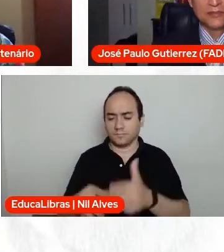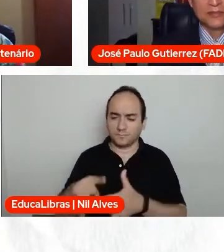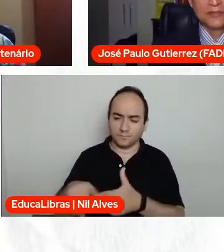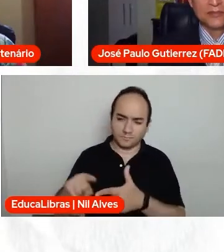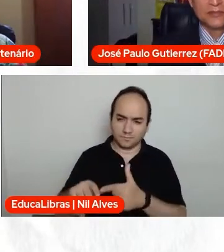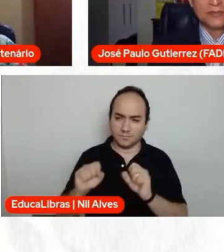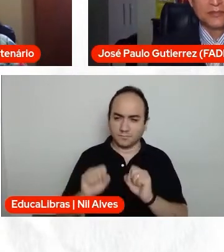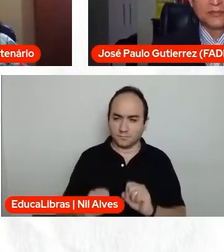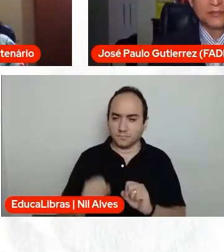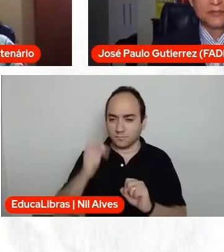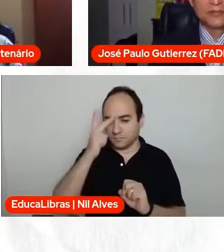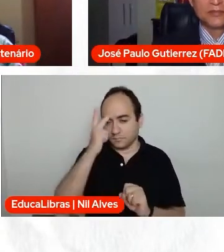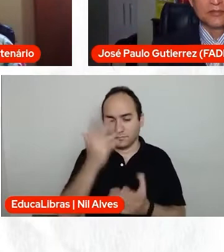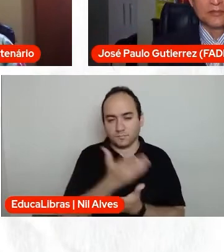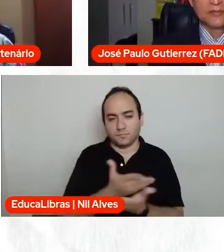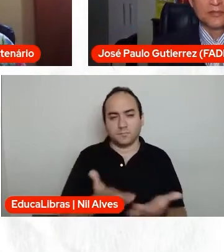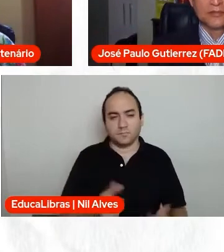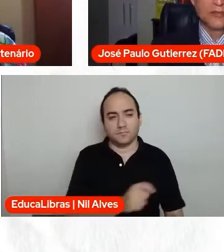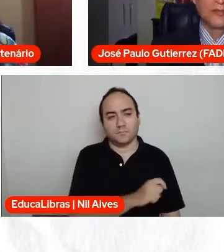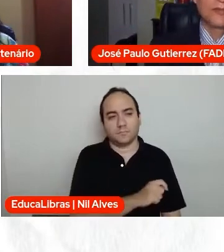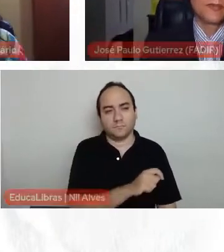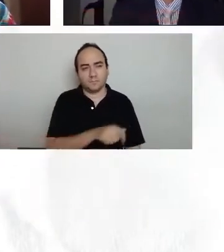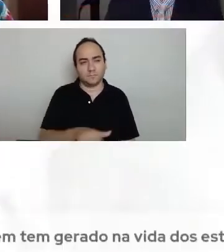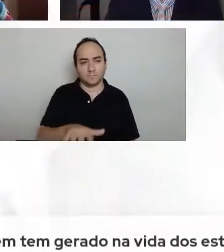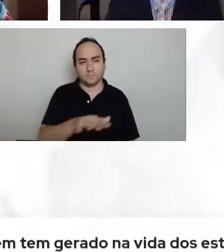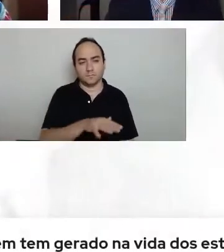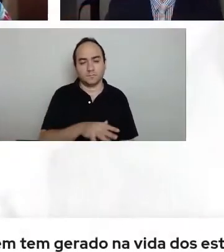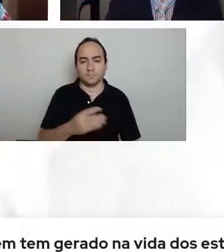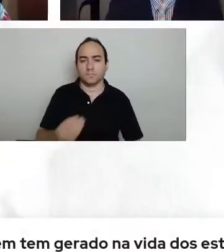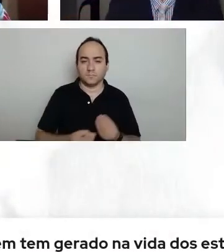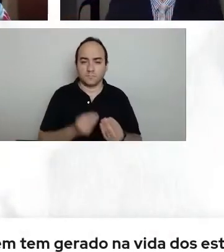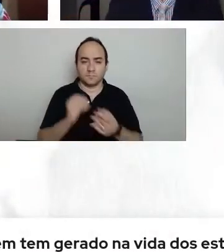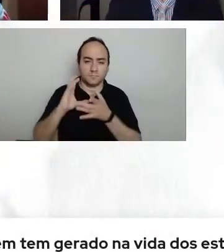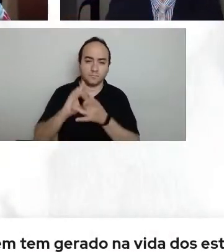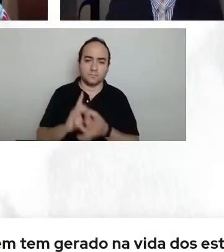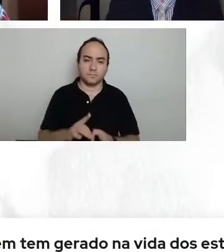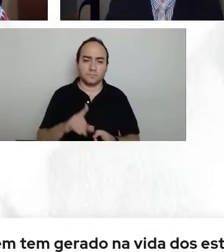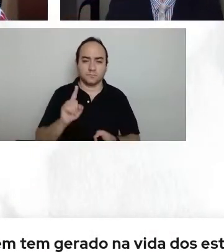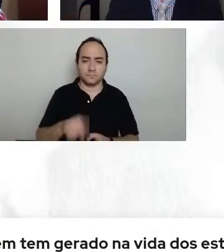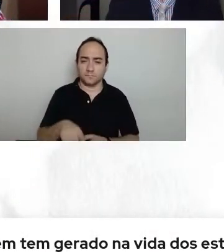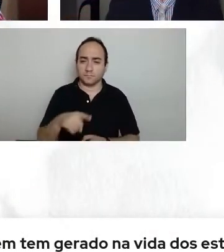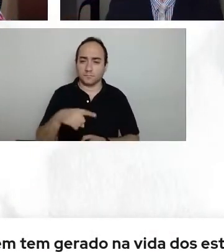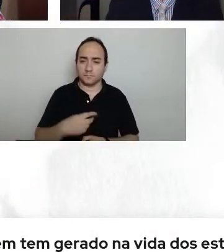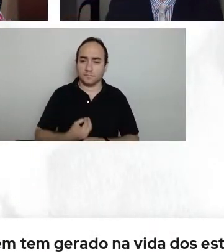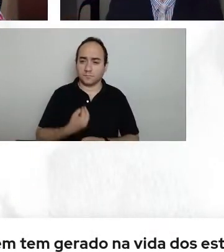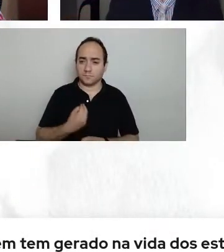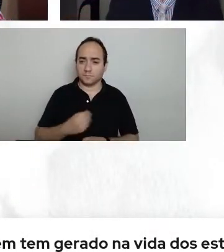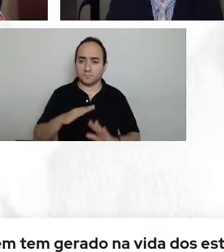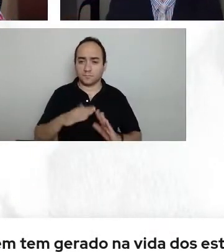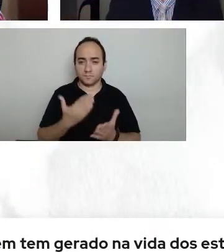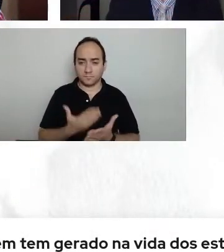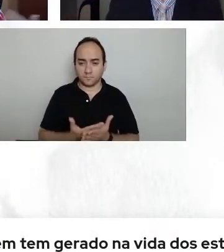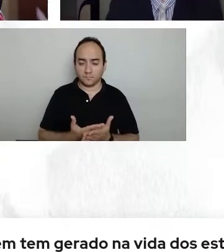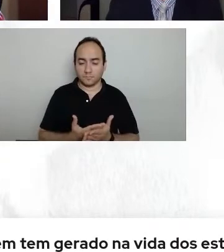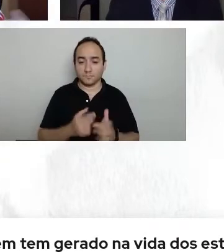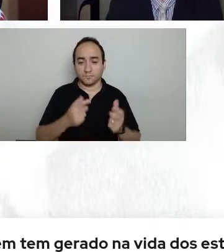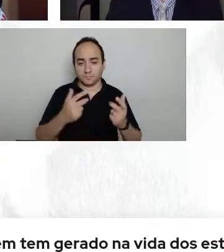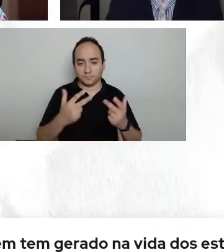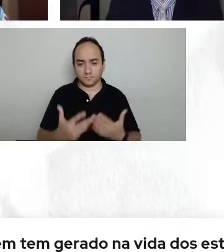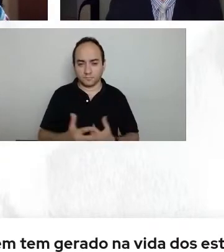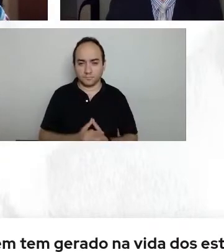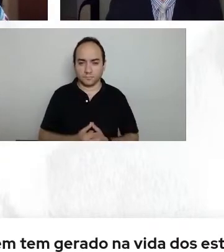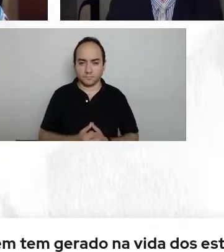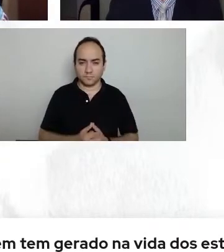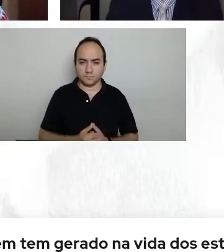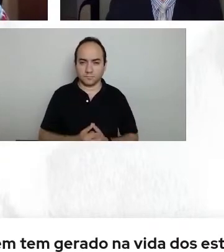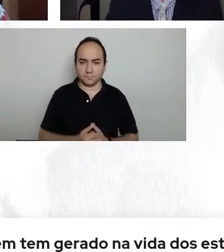gerado na vida dos estudantes e no contexto da vida escolar, E aí ainda ele segue, né? Eu vou já